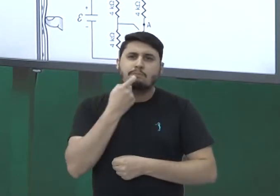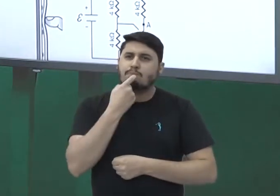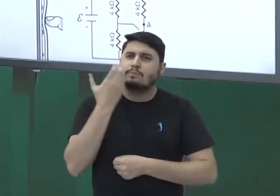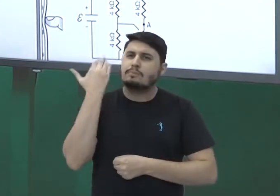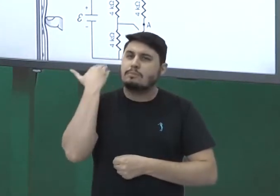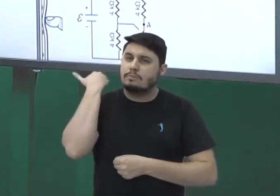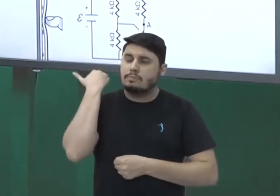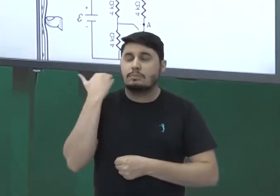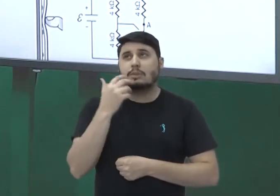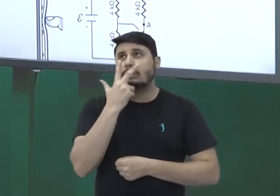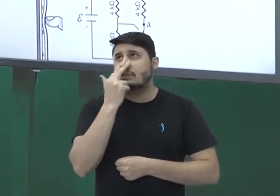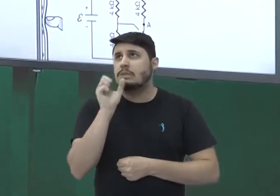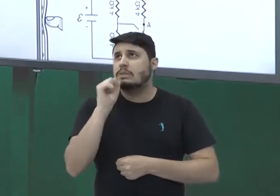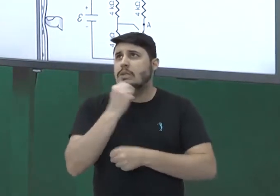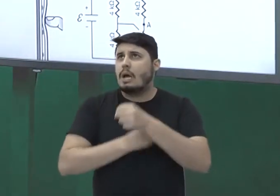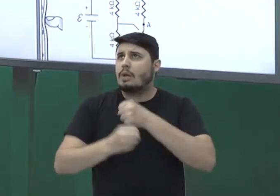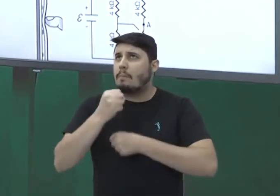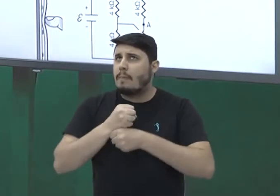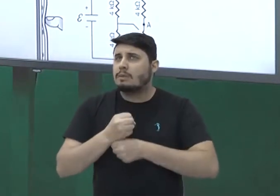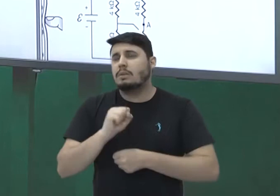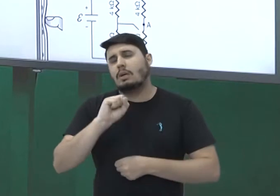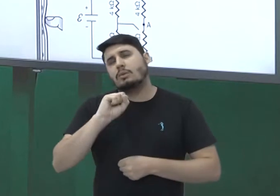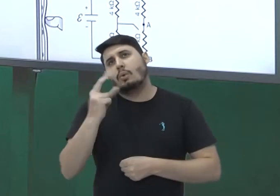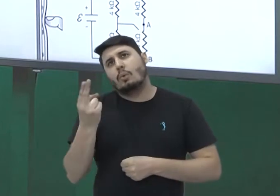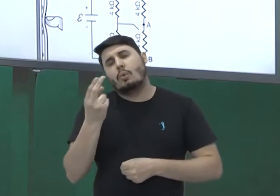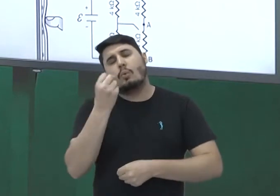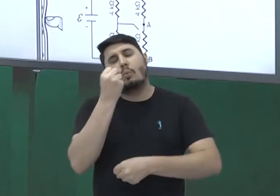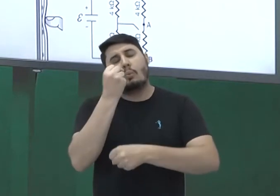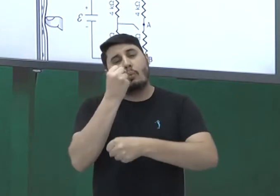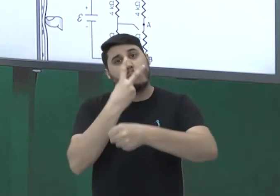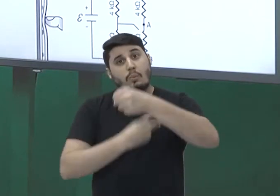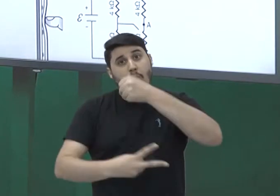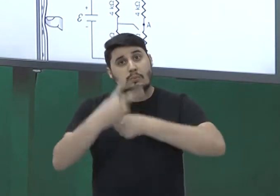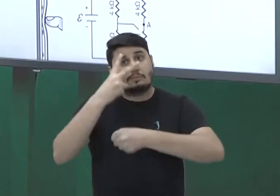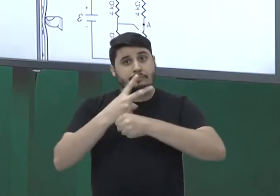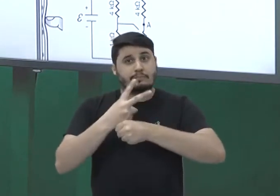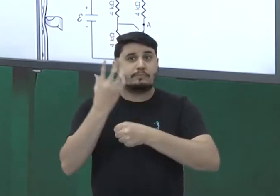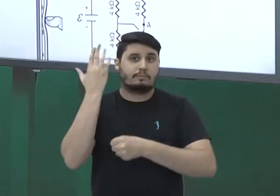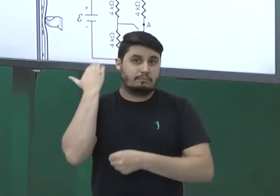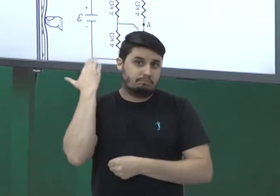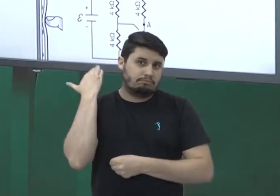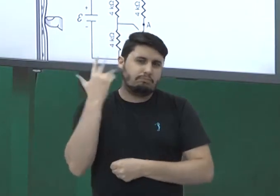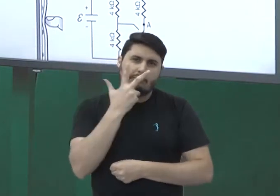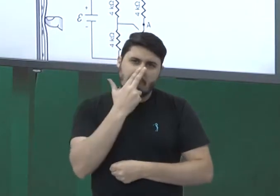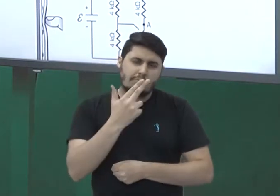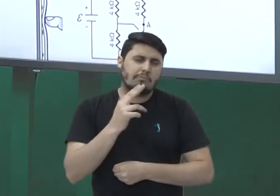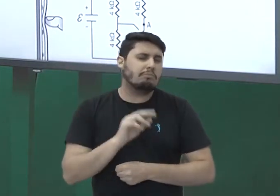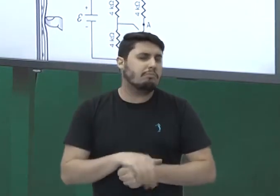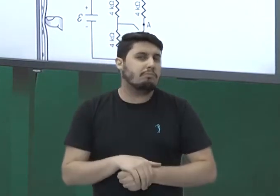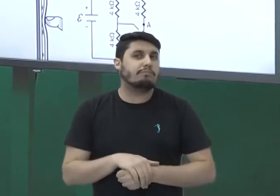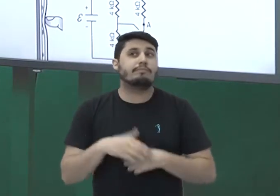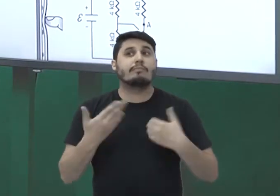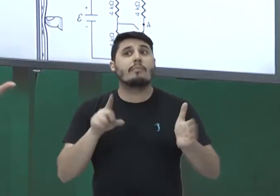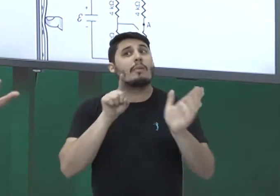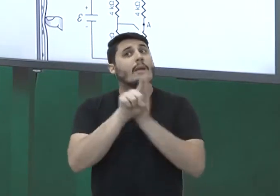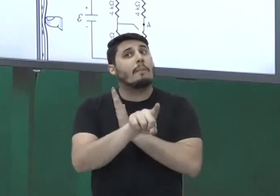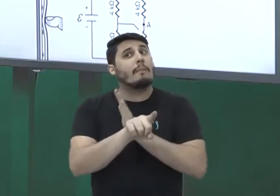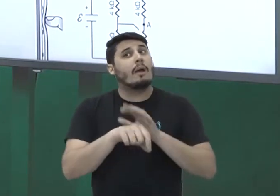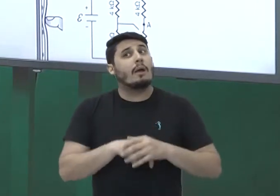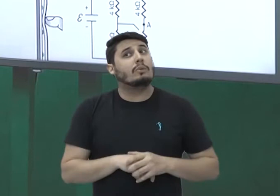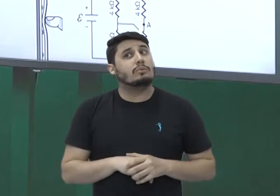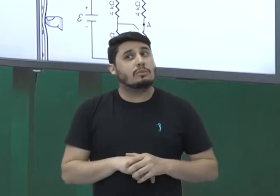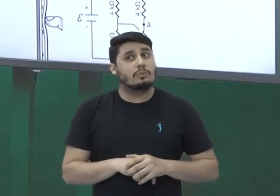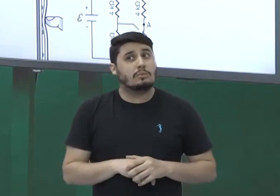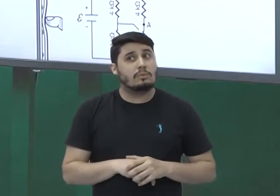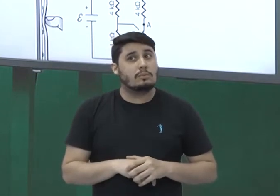recente. Se não foi do ano passado, foi do ano retrasado. Então foi de uma das duas últimas provas aí, tá certo? A questão diz o seguinte, olha, e inclusive